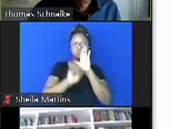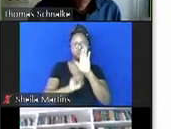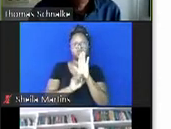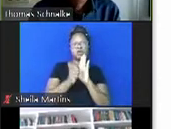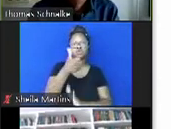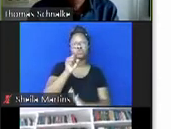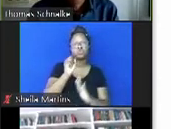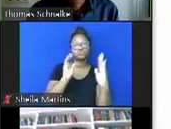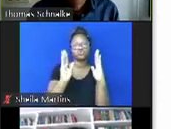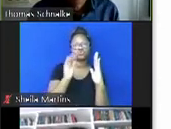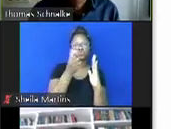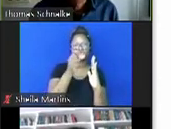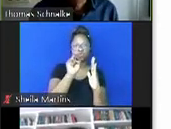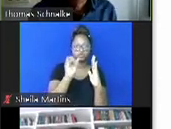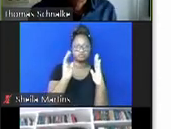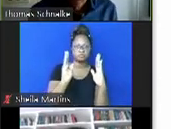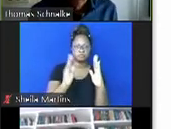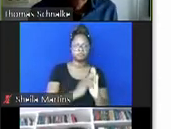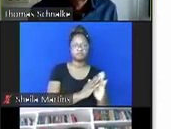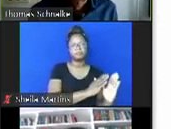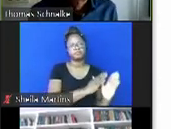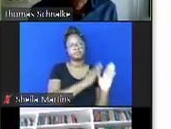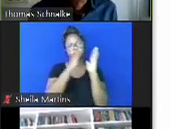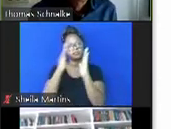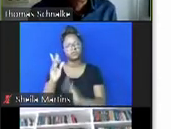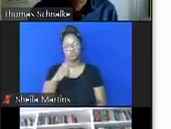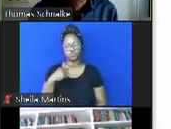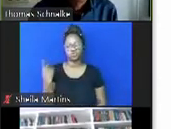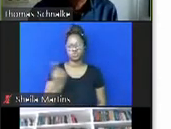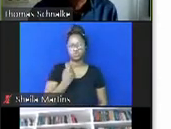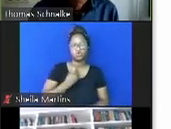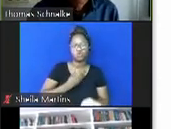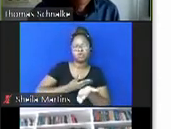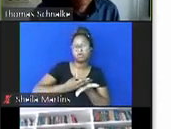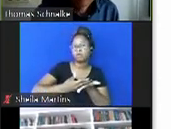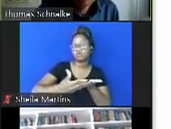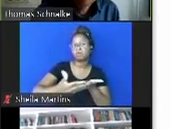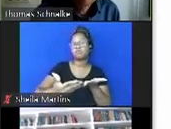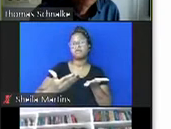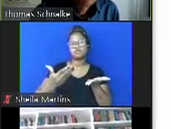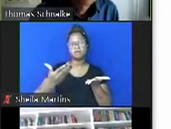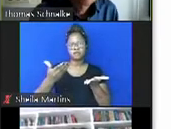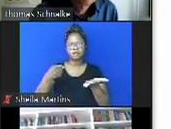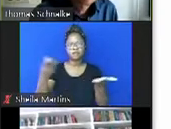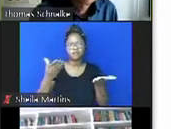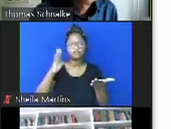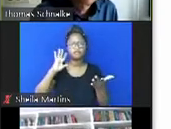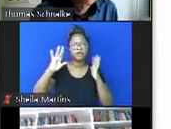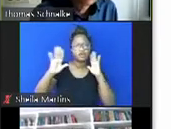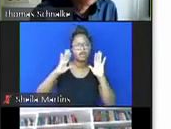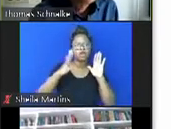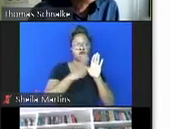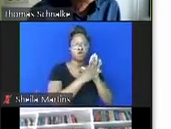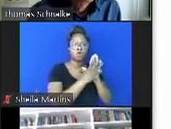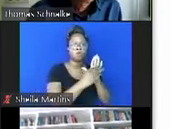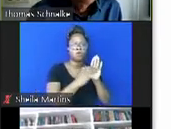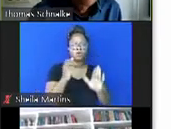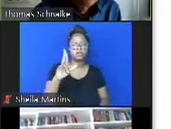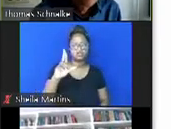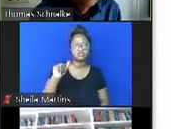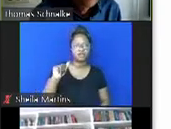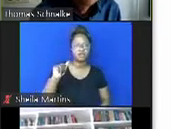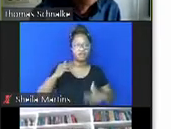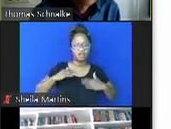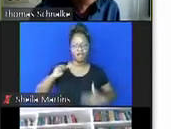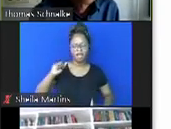XVIII. Se nós entrarmos nessas coleções de modelos de cera anatômicos, nós